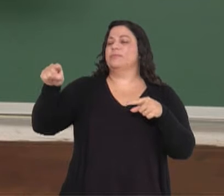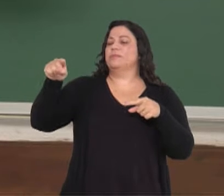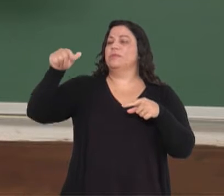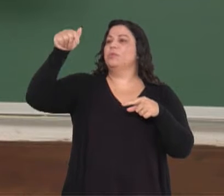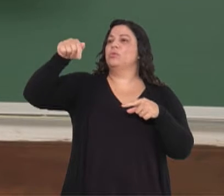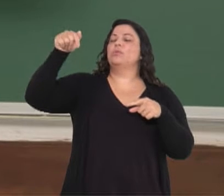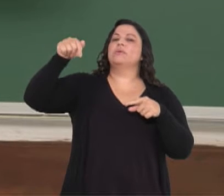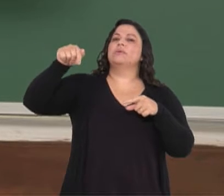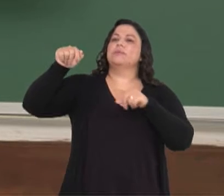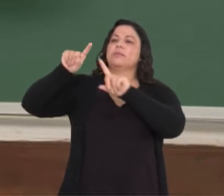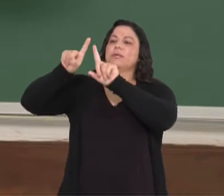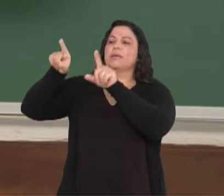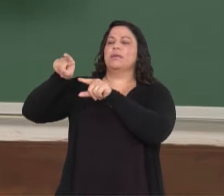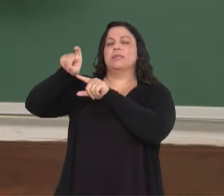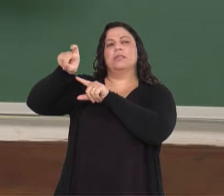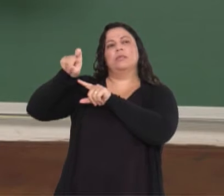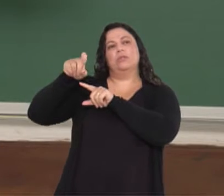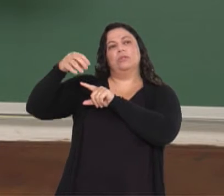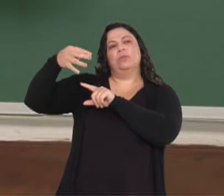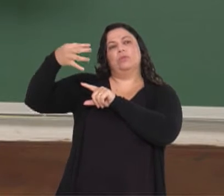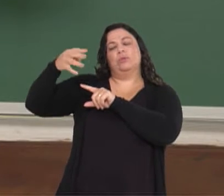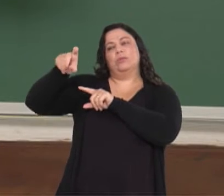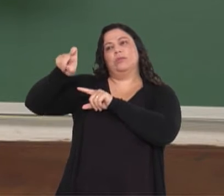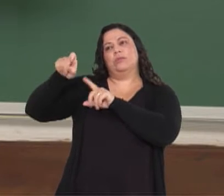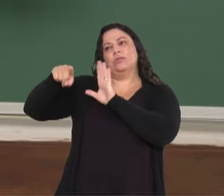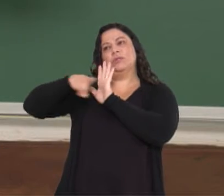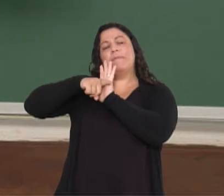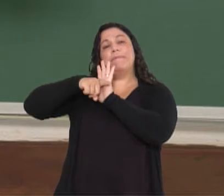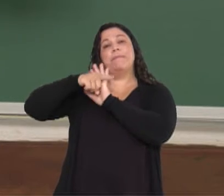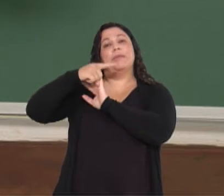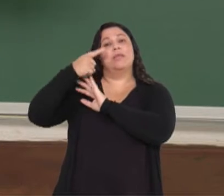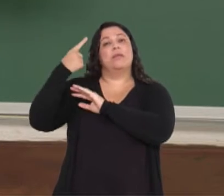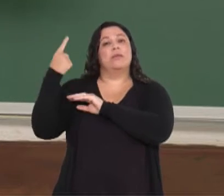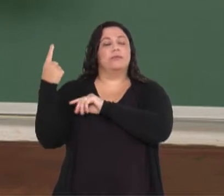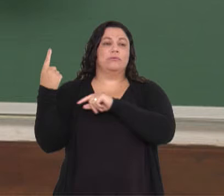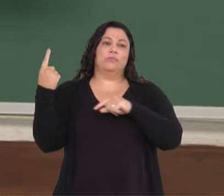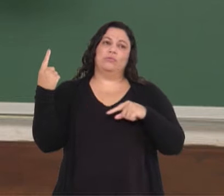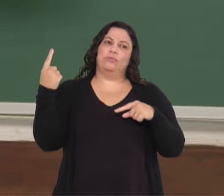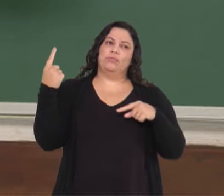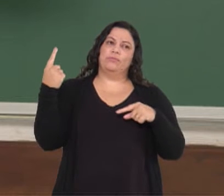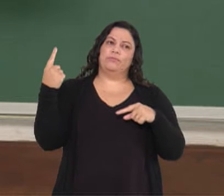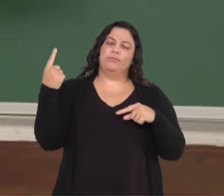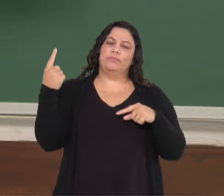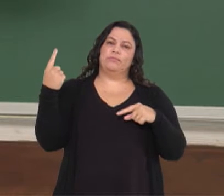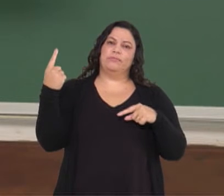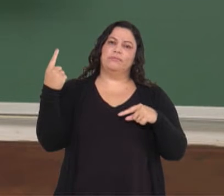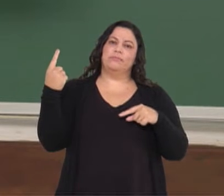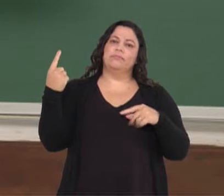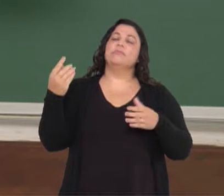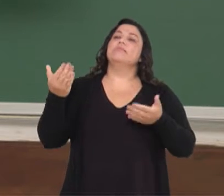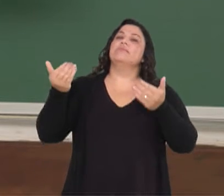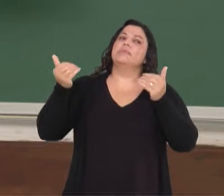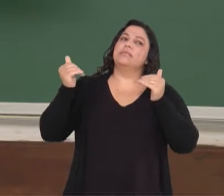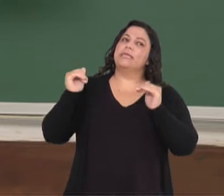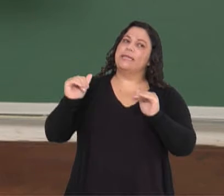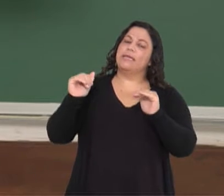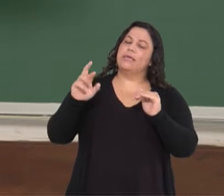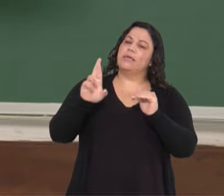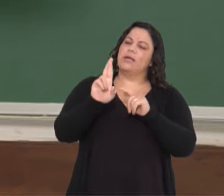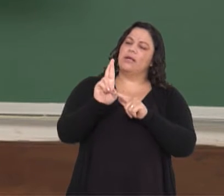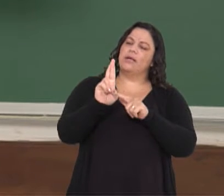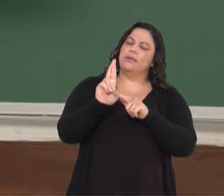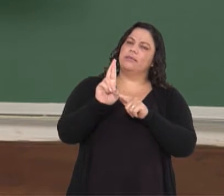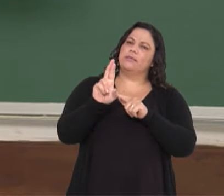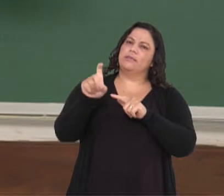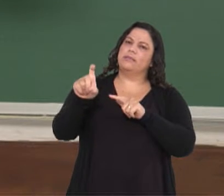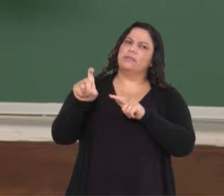lá 4x menos 1, que está aqui na verdade, né? 4x menos 1 é o seu quociente, e o teu r de x,